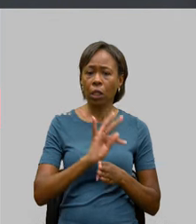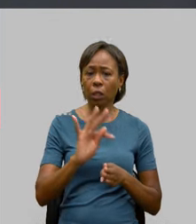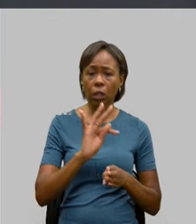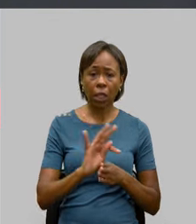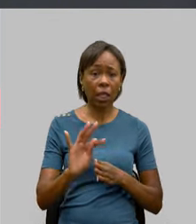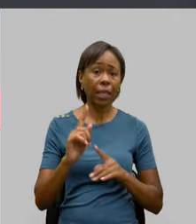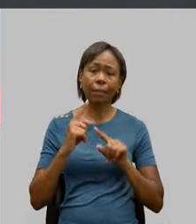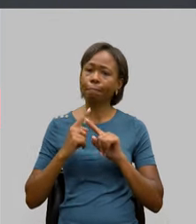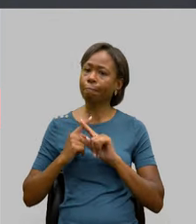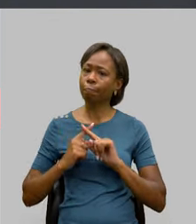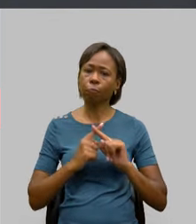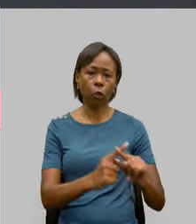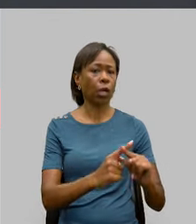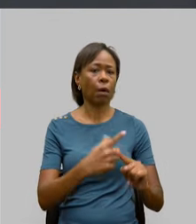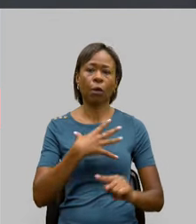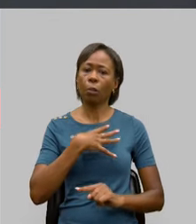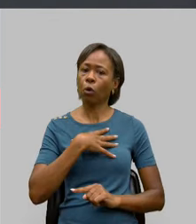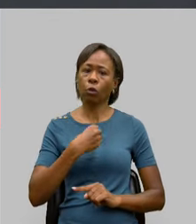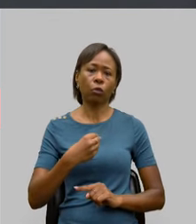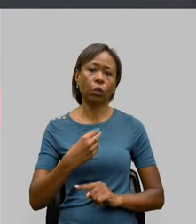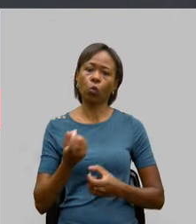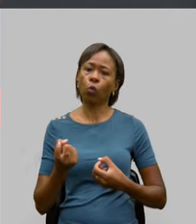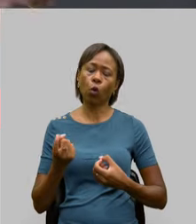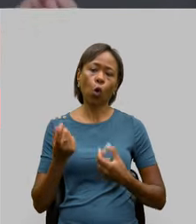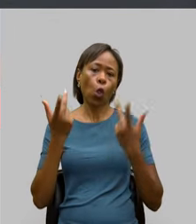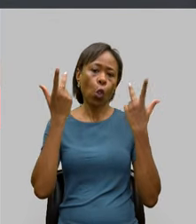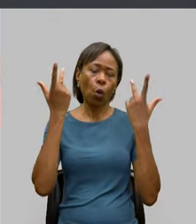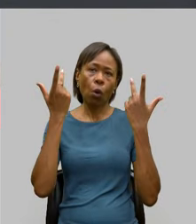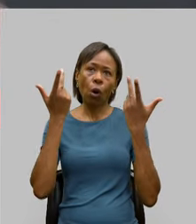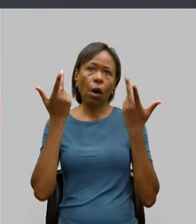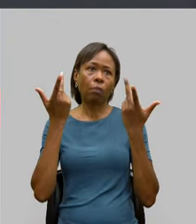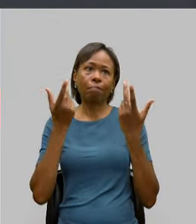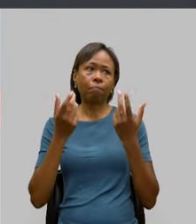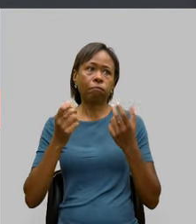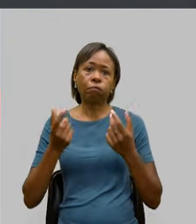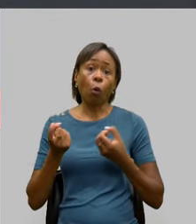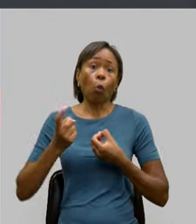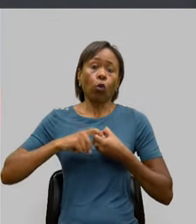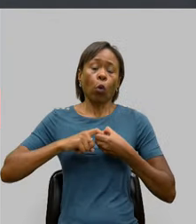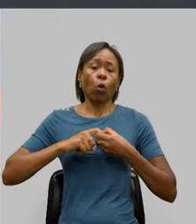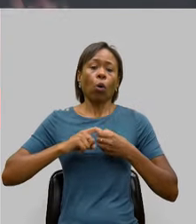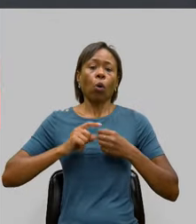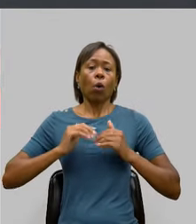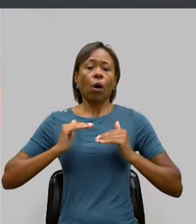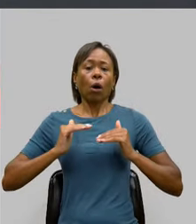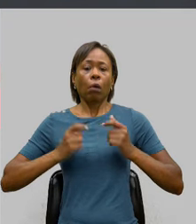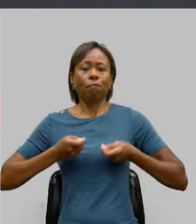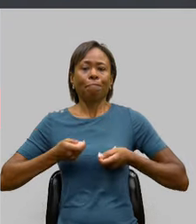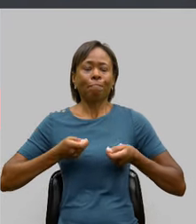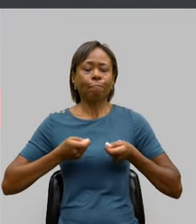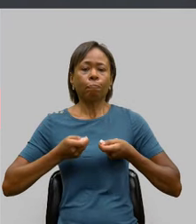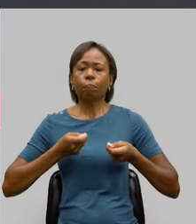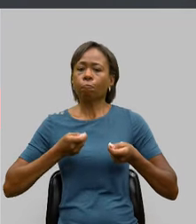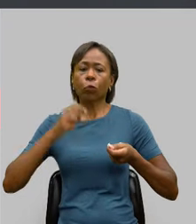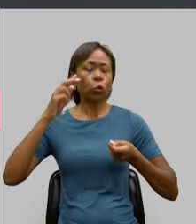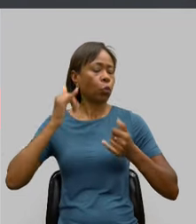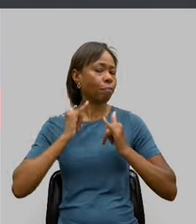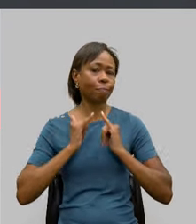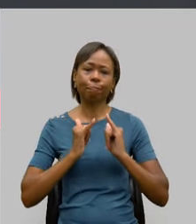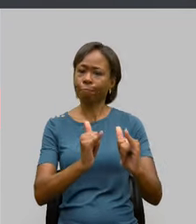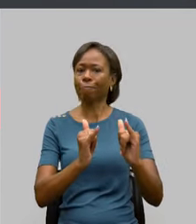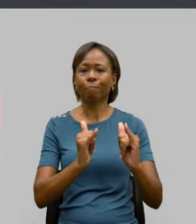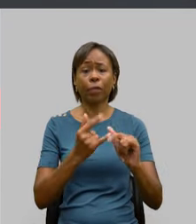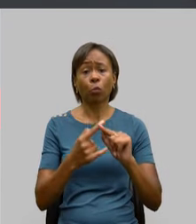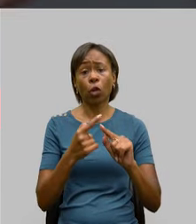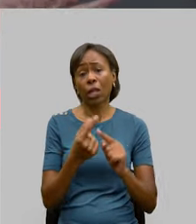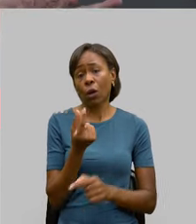regulou nunca mais eu não tinha o remédio que regul lava ele porque eles levaram disse que